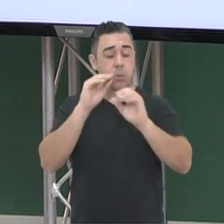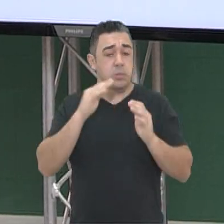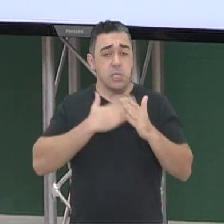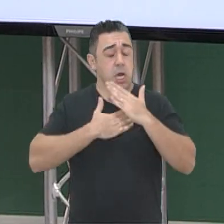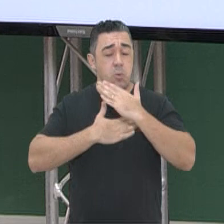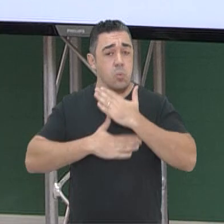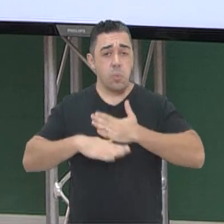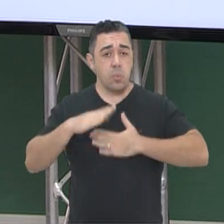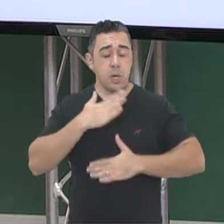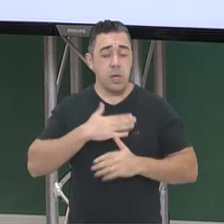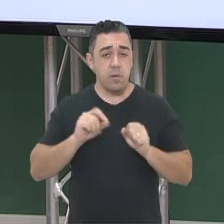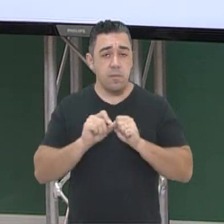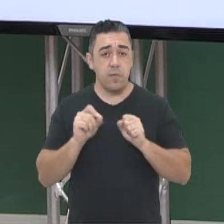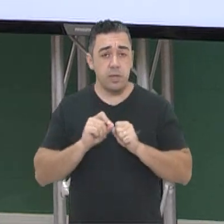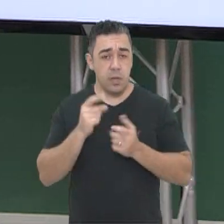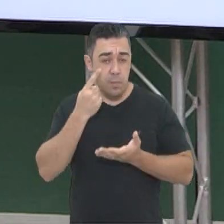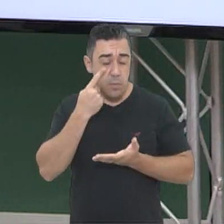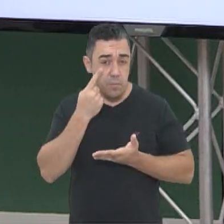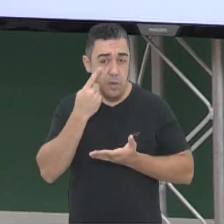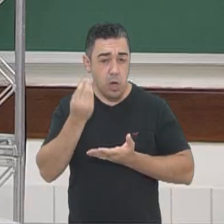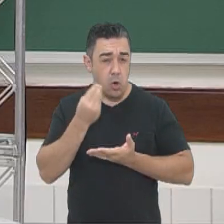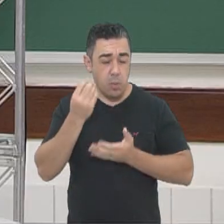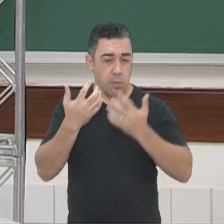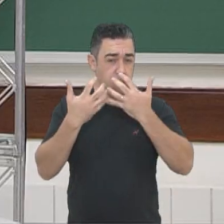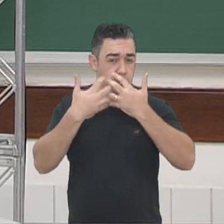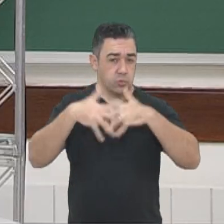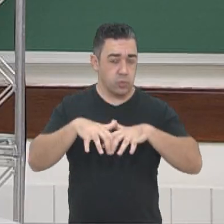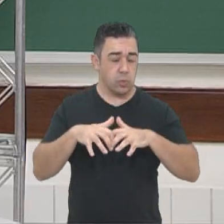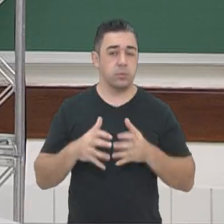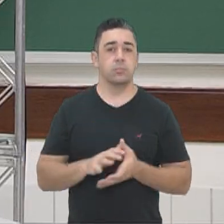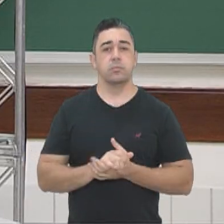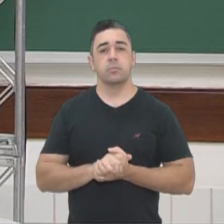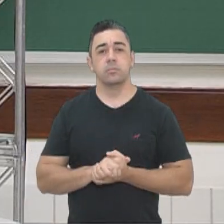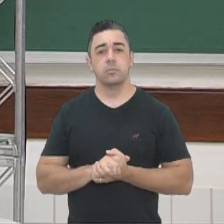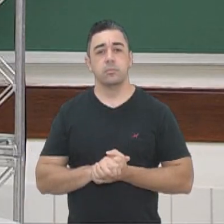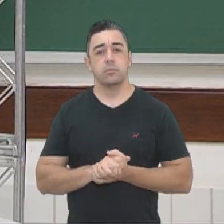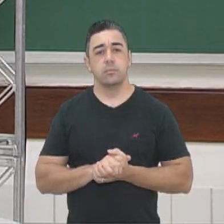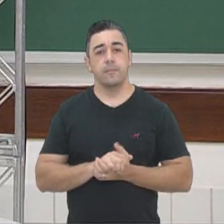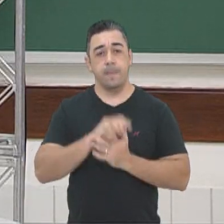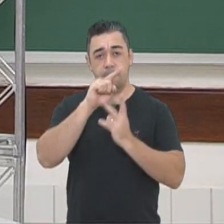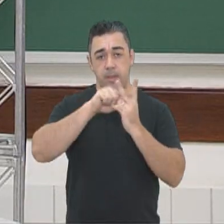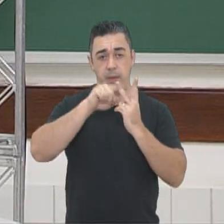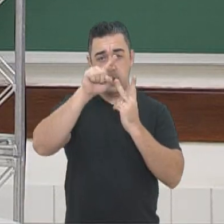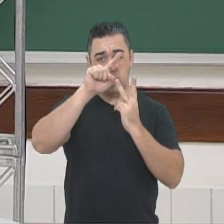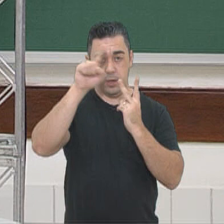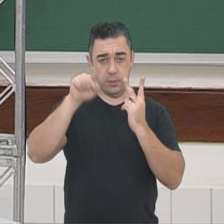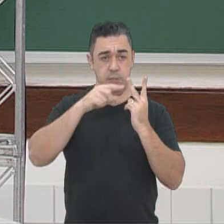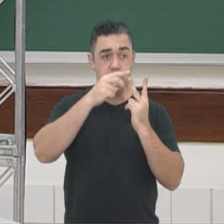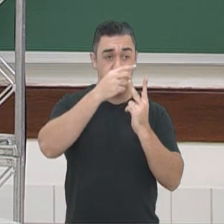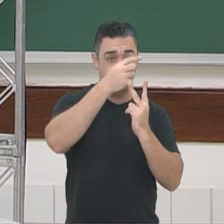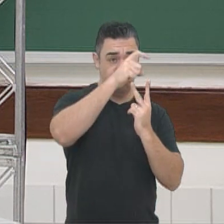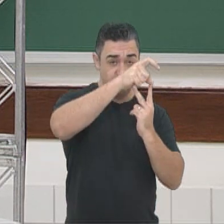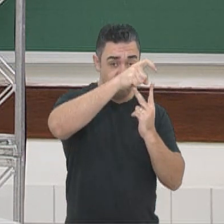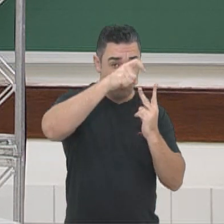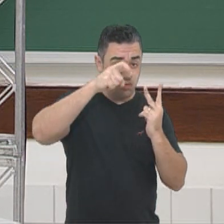de resolver, tá? Mas vamos dar uma olhadinha como funciona. Aqui eu tenho raiz de índice x,